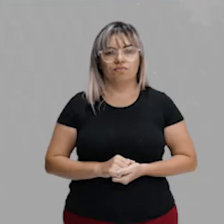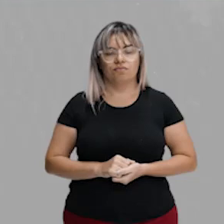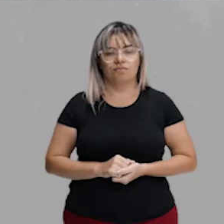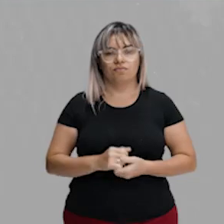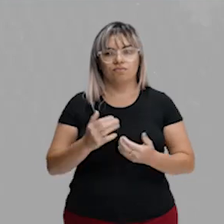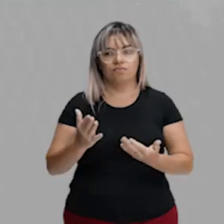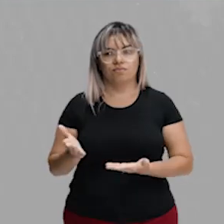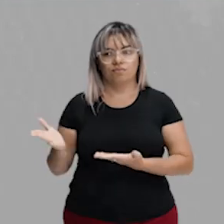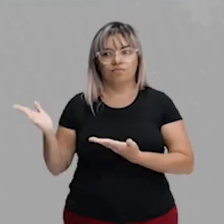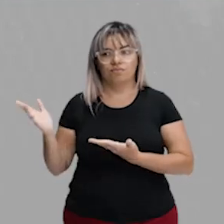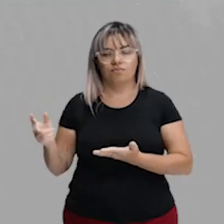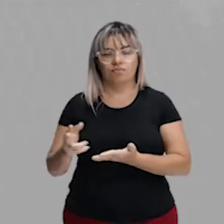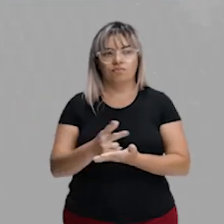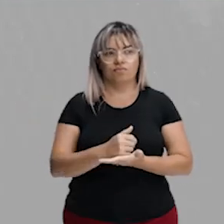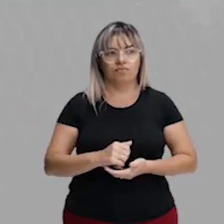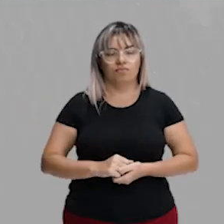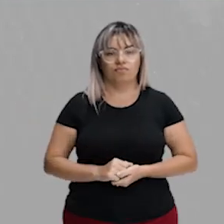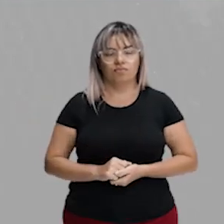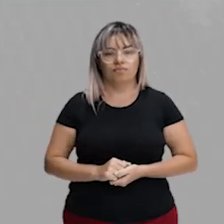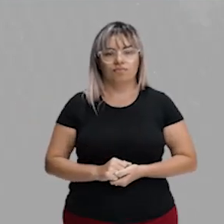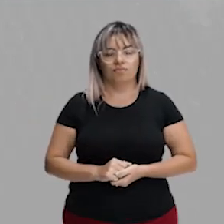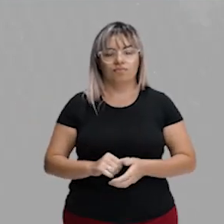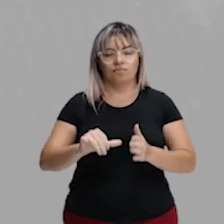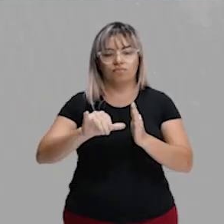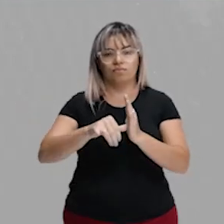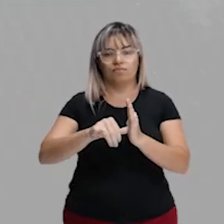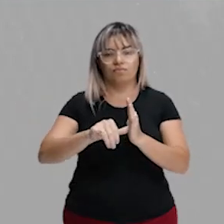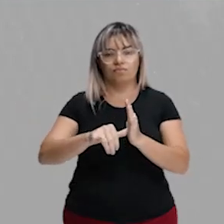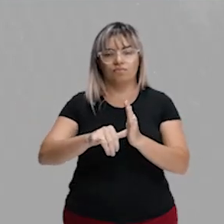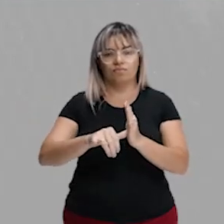ele é o dispositivozinho, né, que transforma